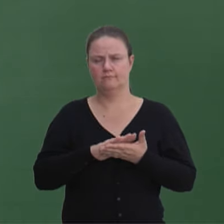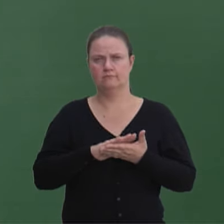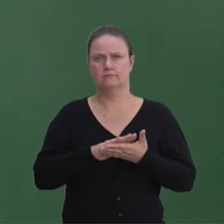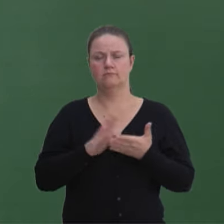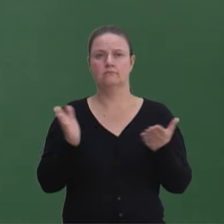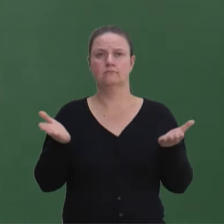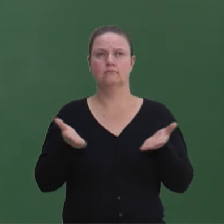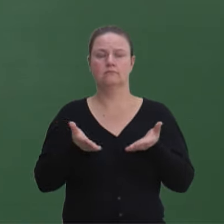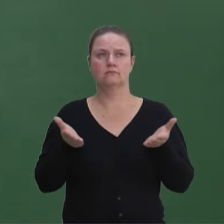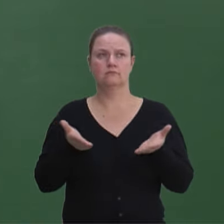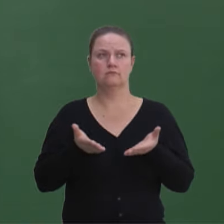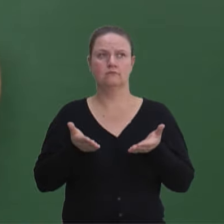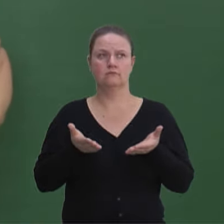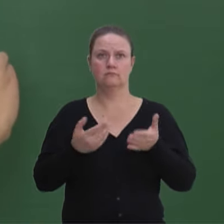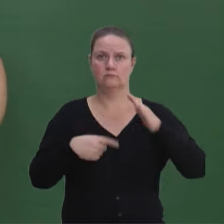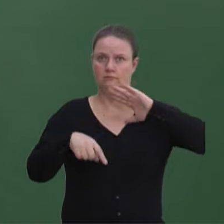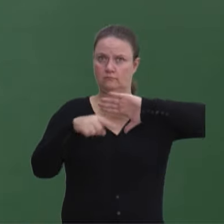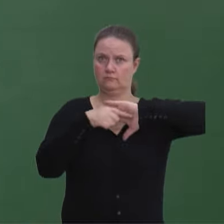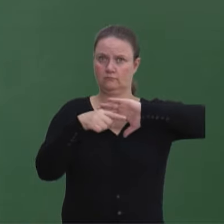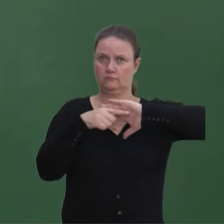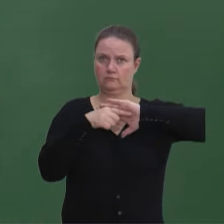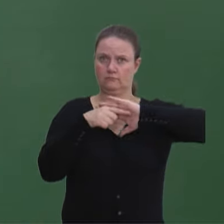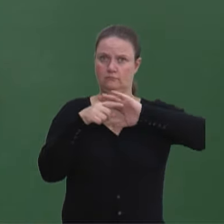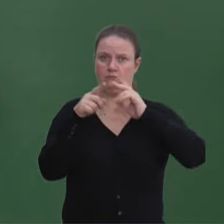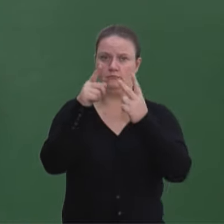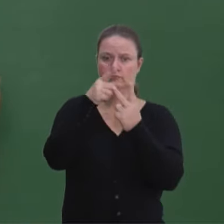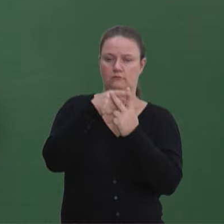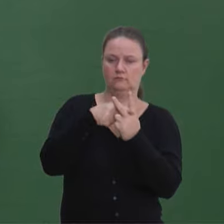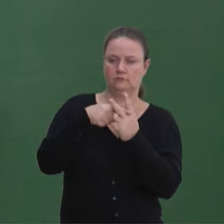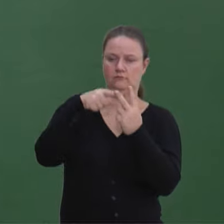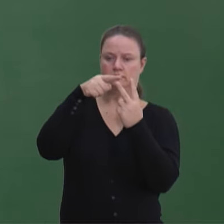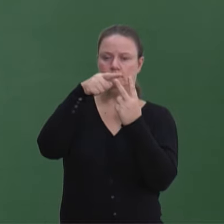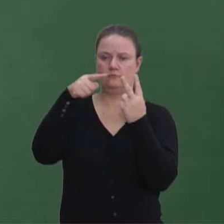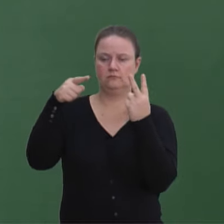Menos raiz de 3, que basta eu repetir.